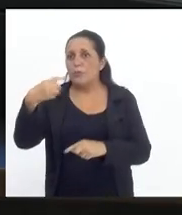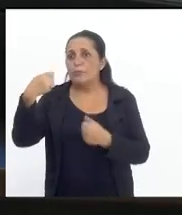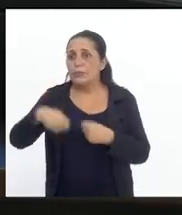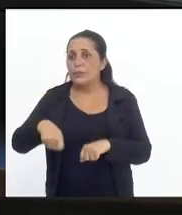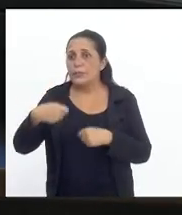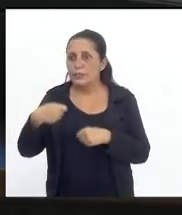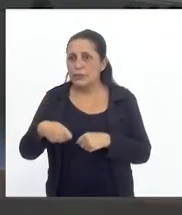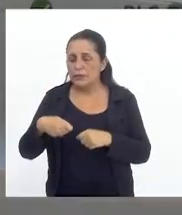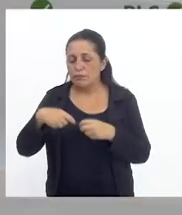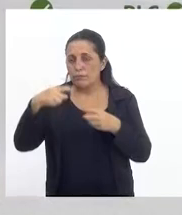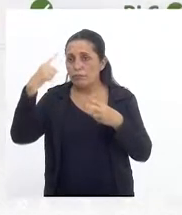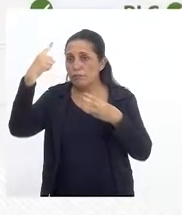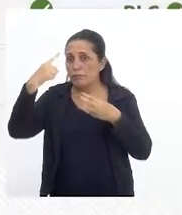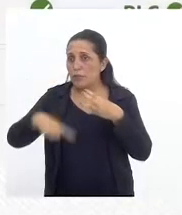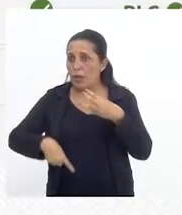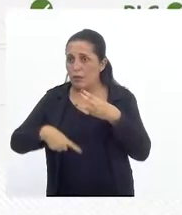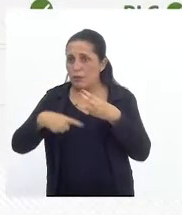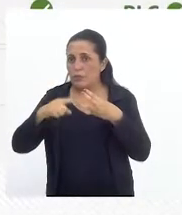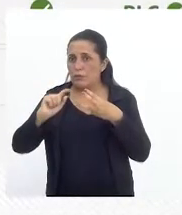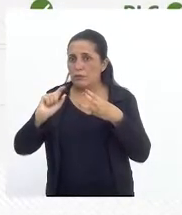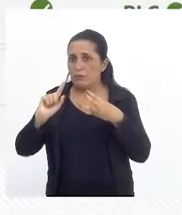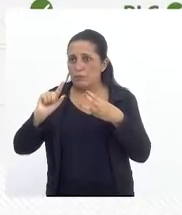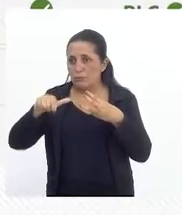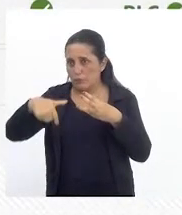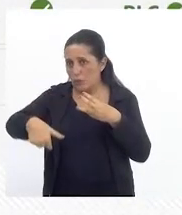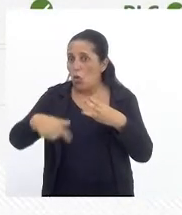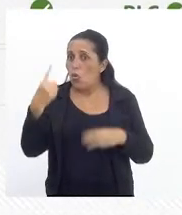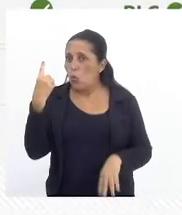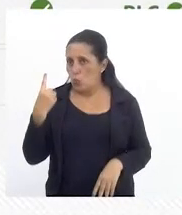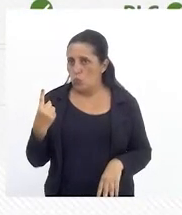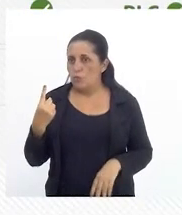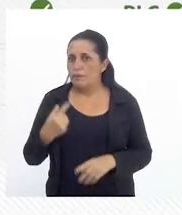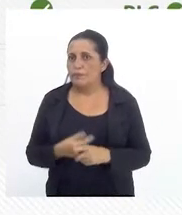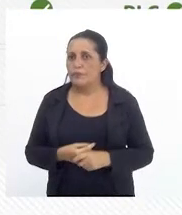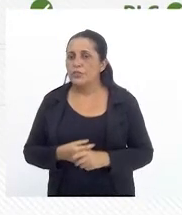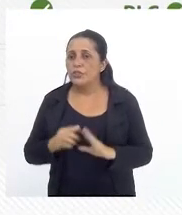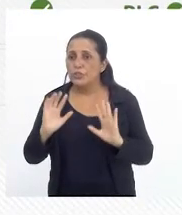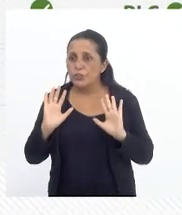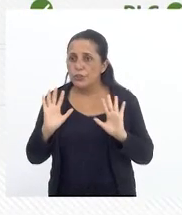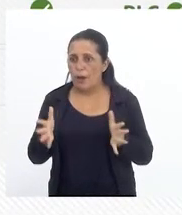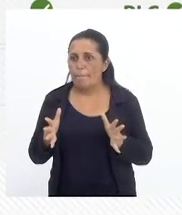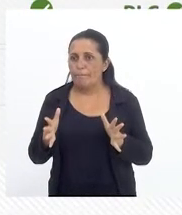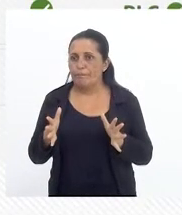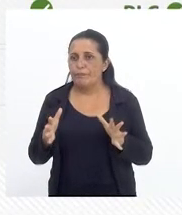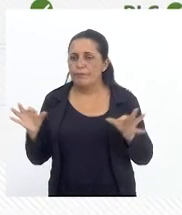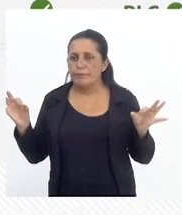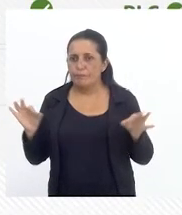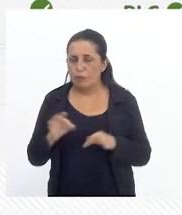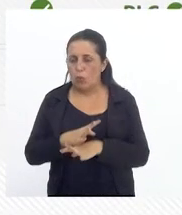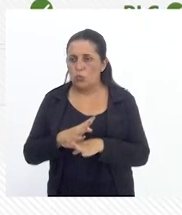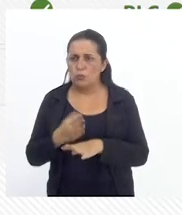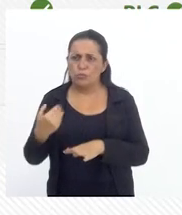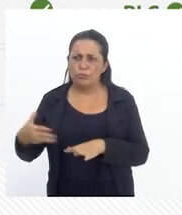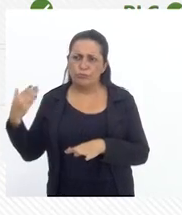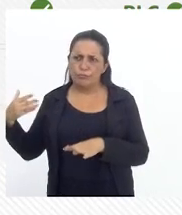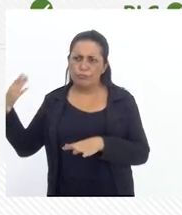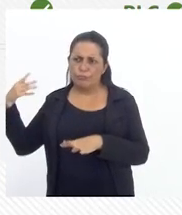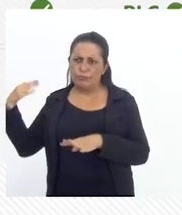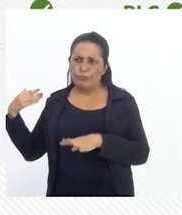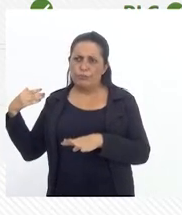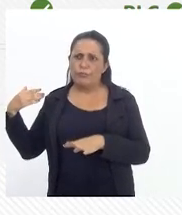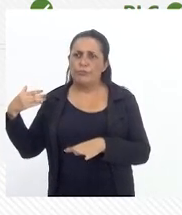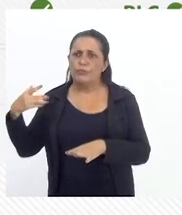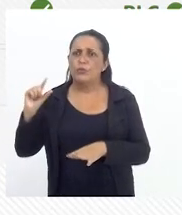sejam cumpridos três itens um deles já está cumprido há muito tempo que é